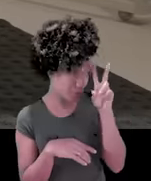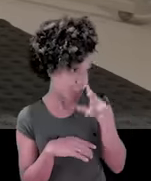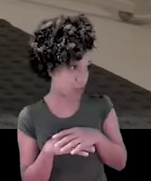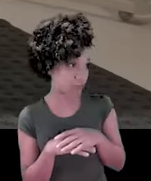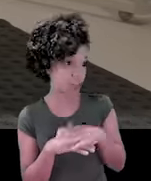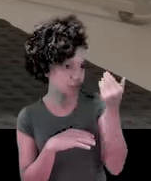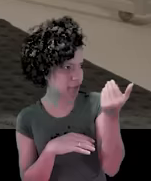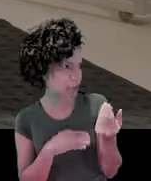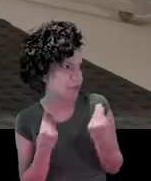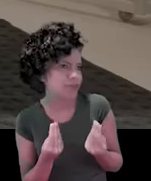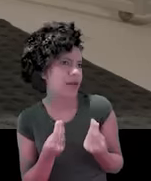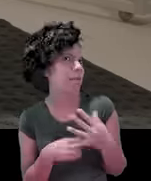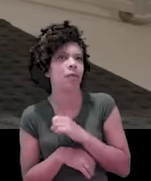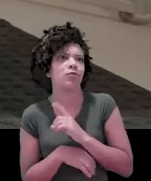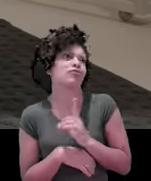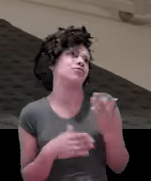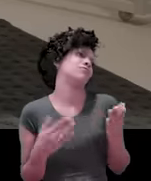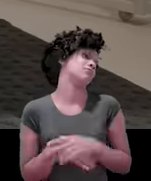ficar famoso